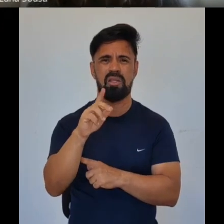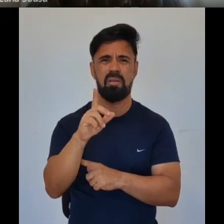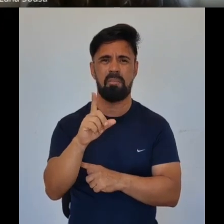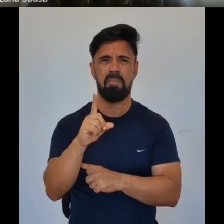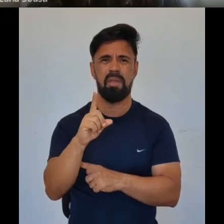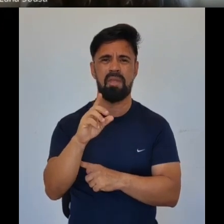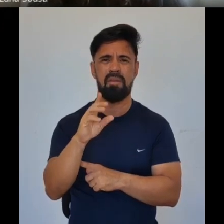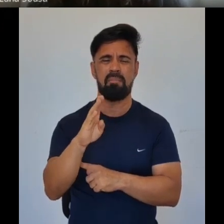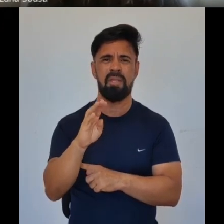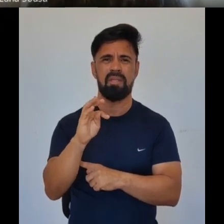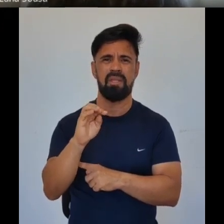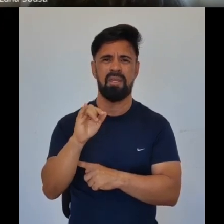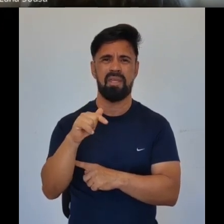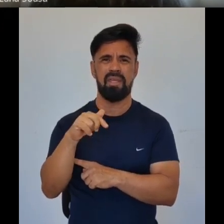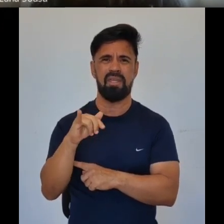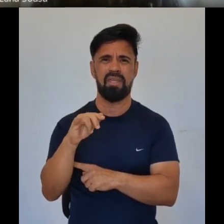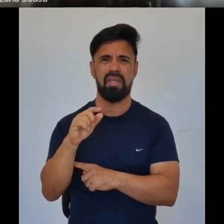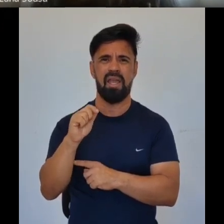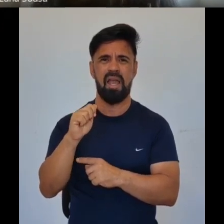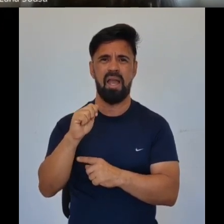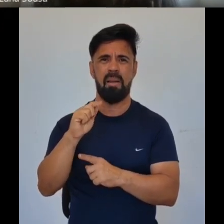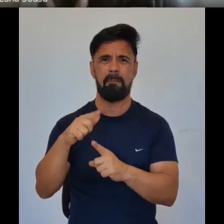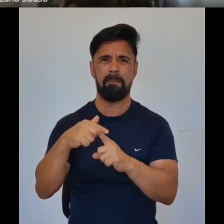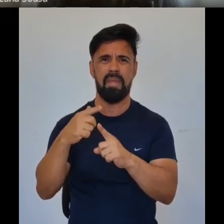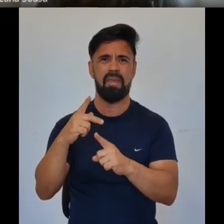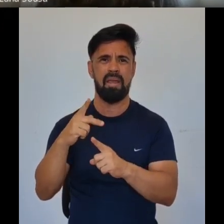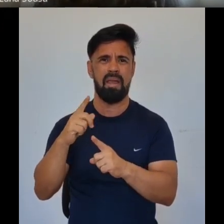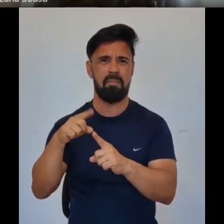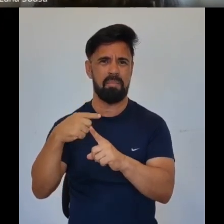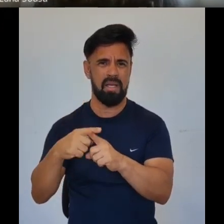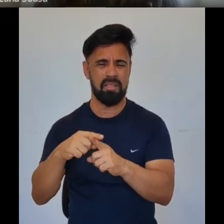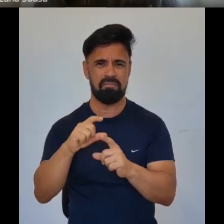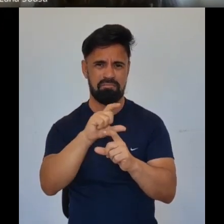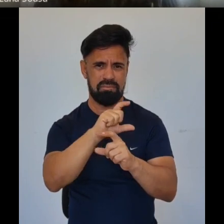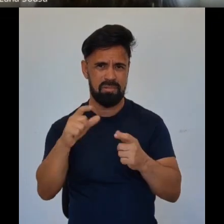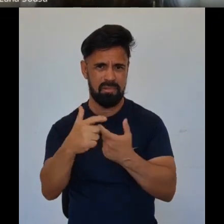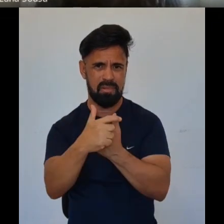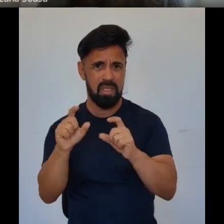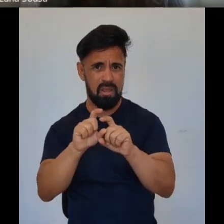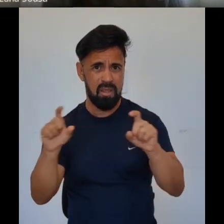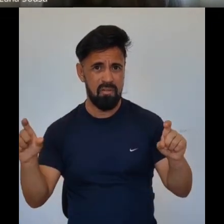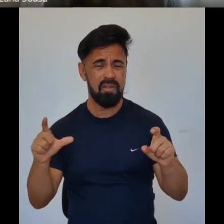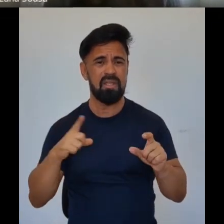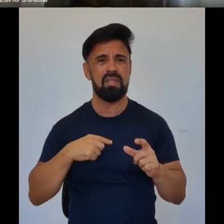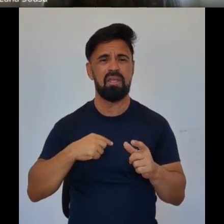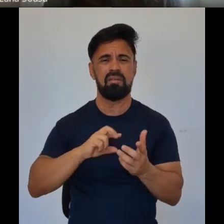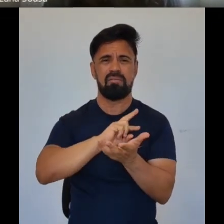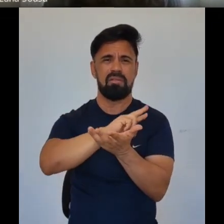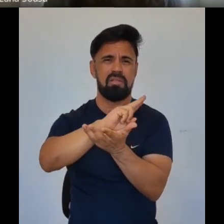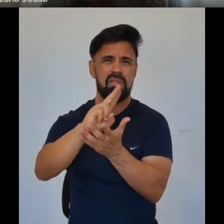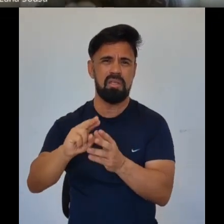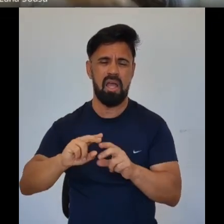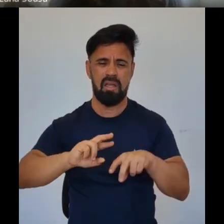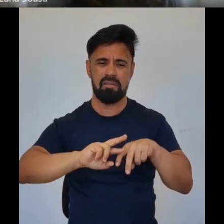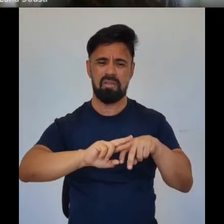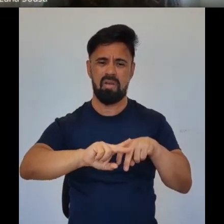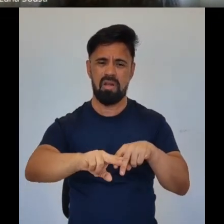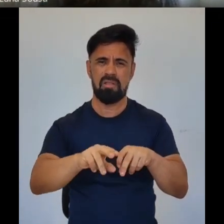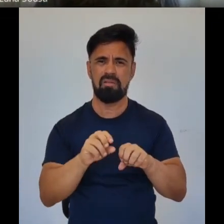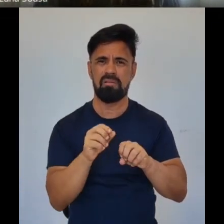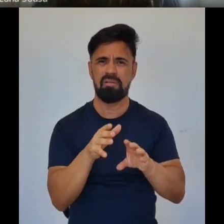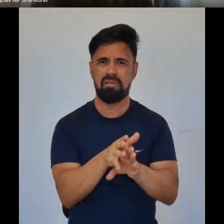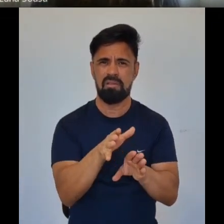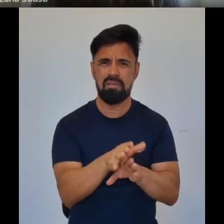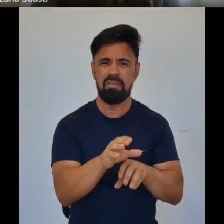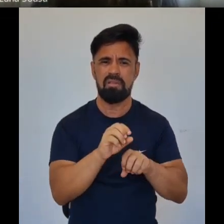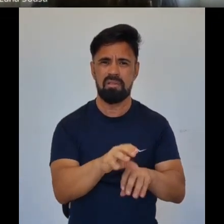à comunidade LGBT, e aí é uma política que ainda precisa ser reformulada e atualizada, inclusive com a nova sigla que abrange maiores